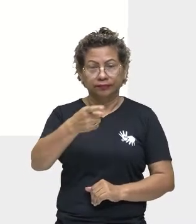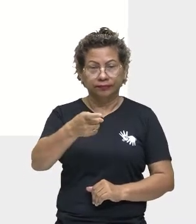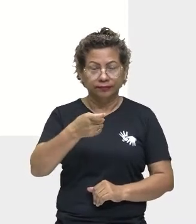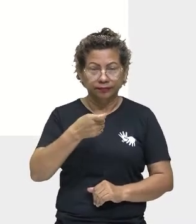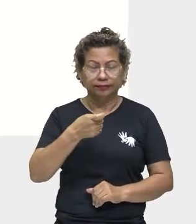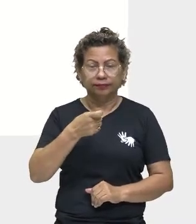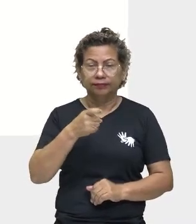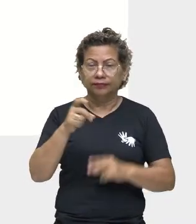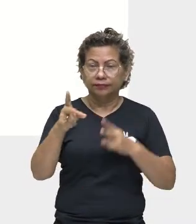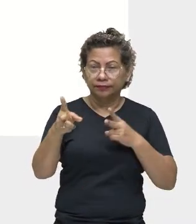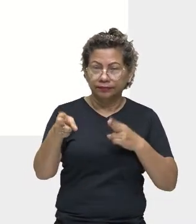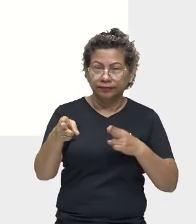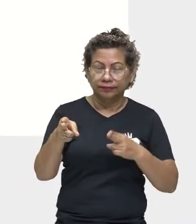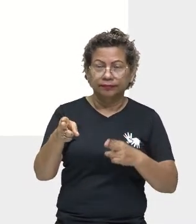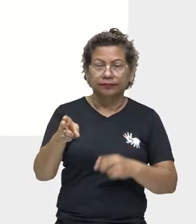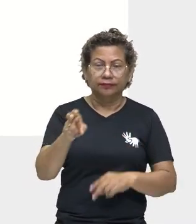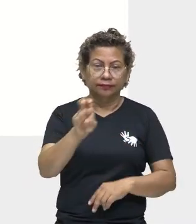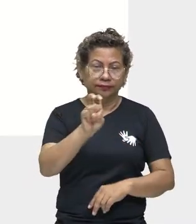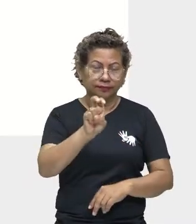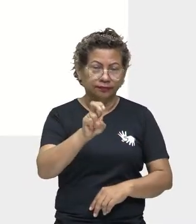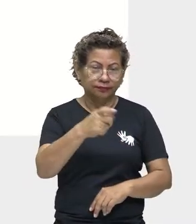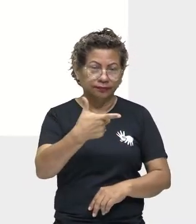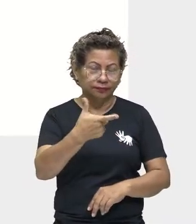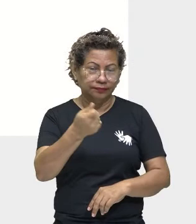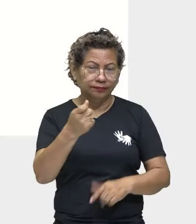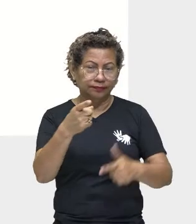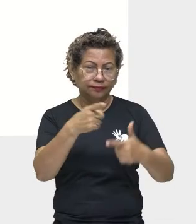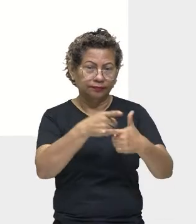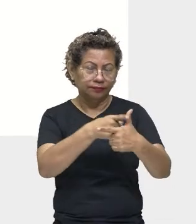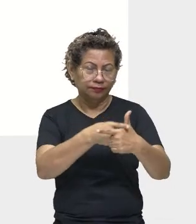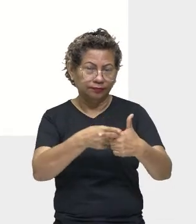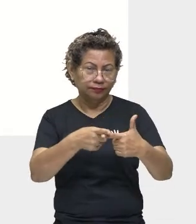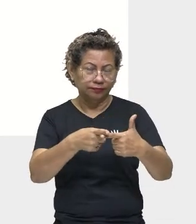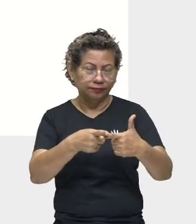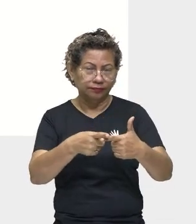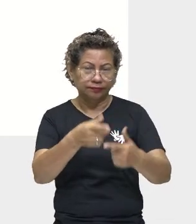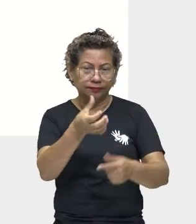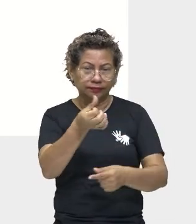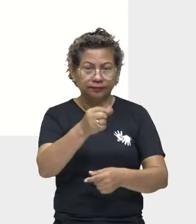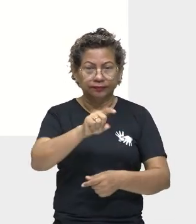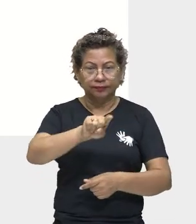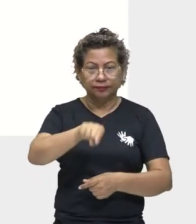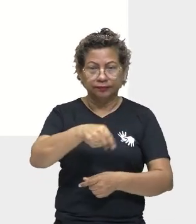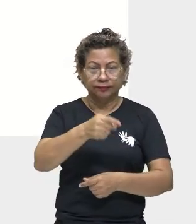a 520 dividido por 6,5.